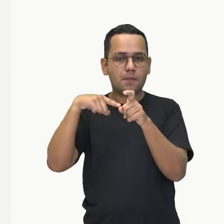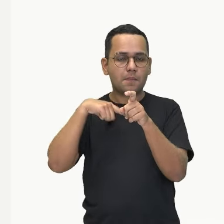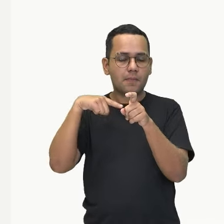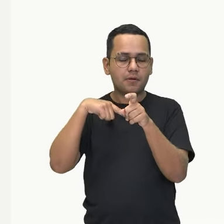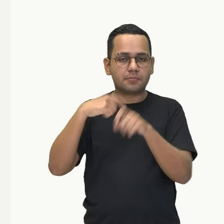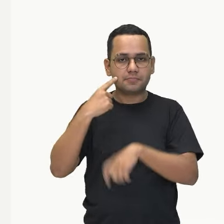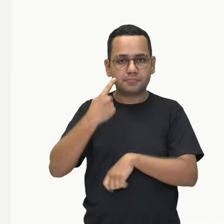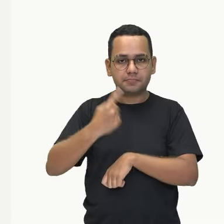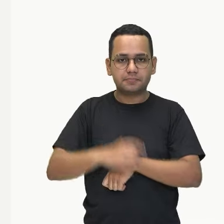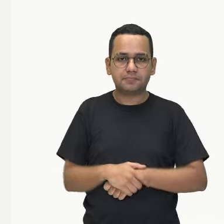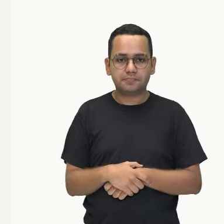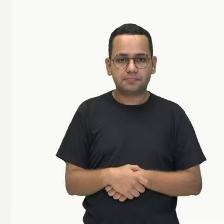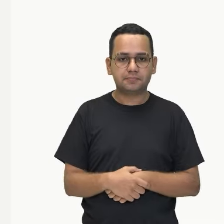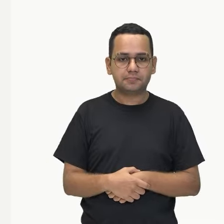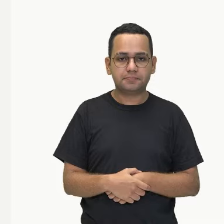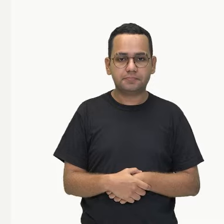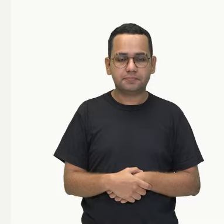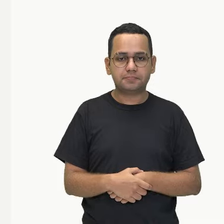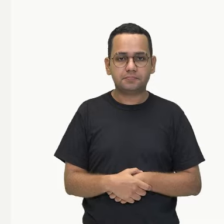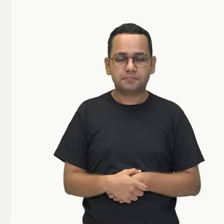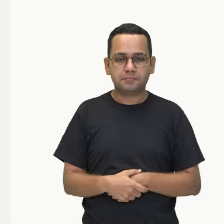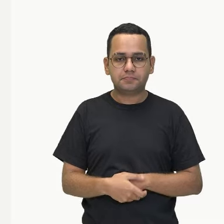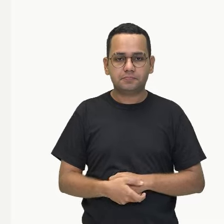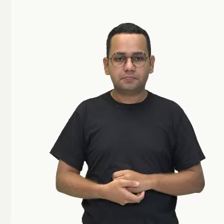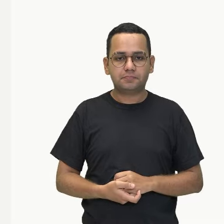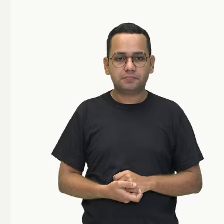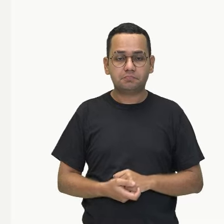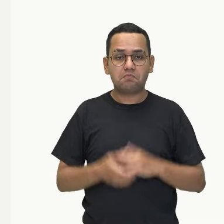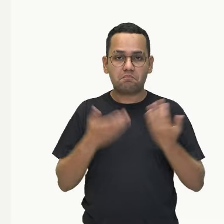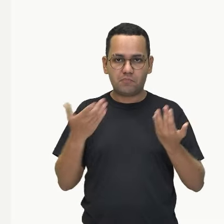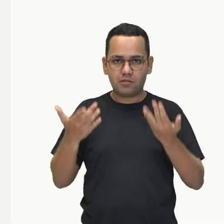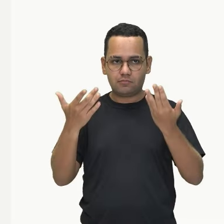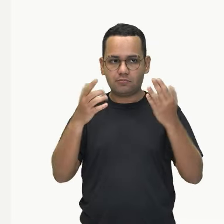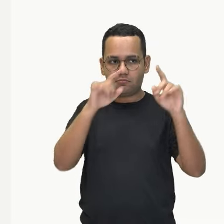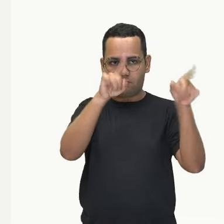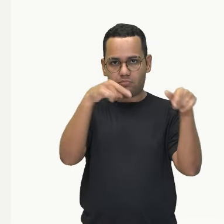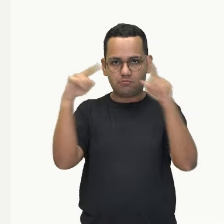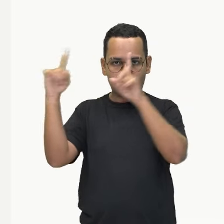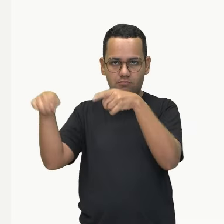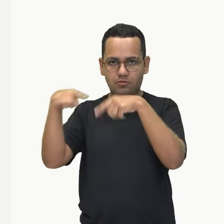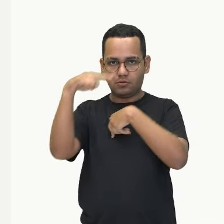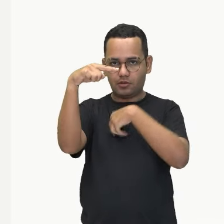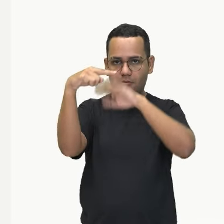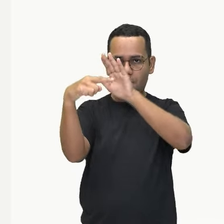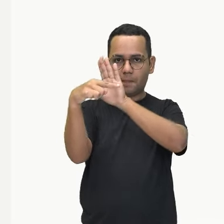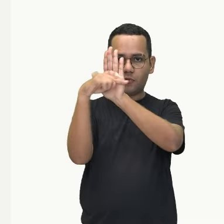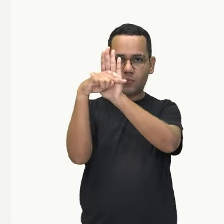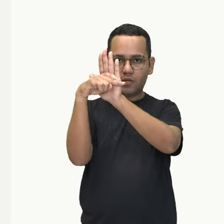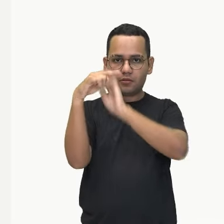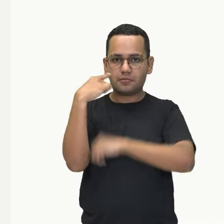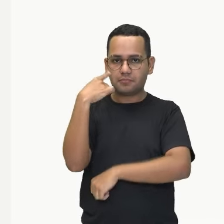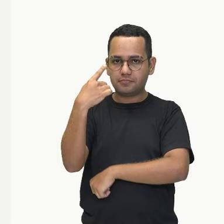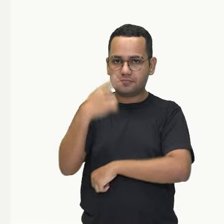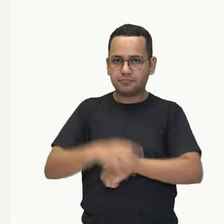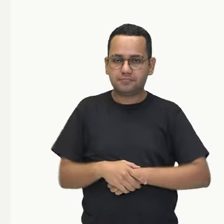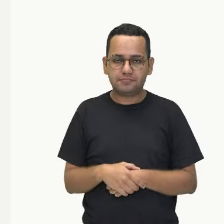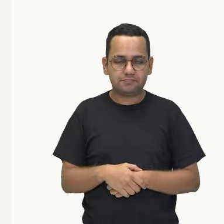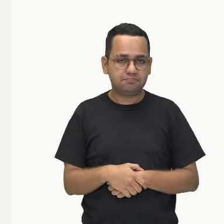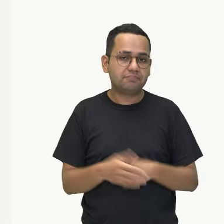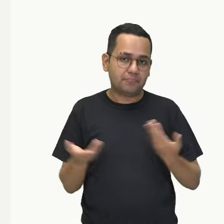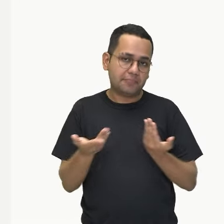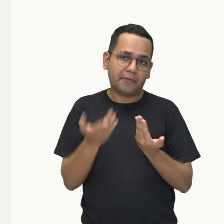outro. E você pode observar que nós temos o sinal de subtração entre eles, pois a gente está